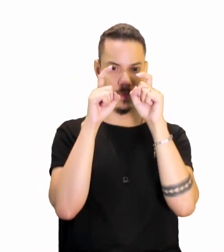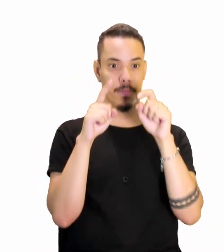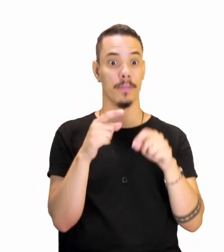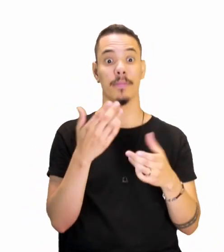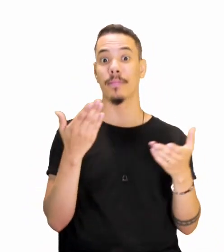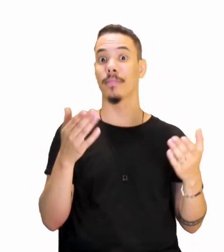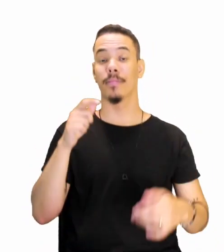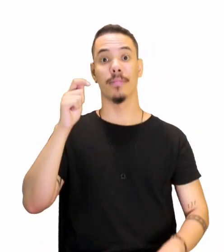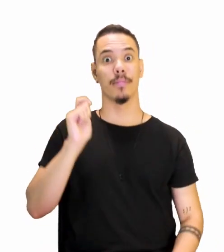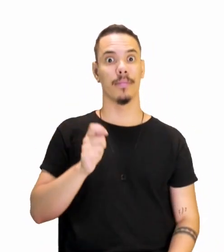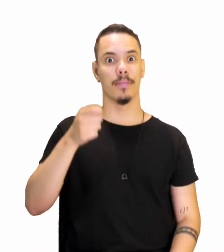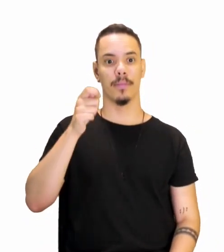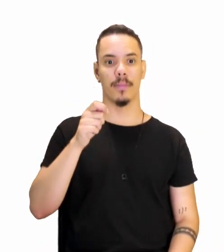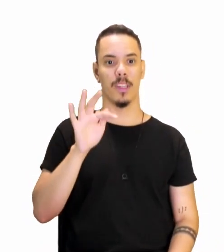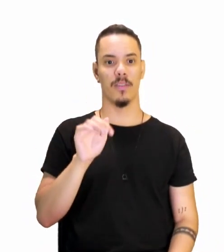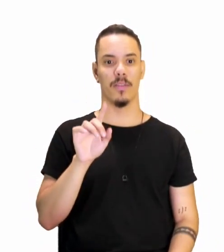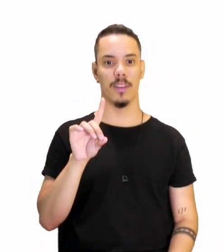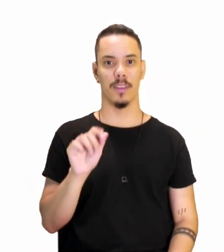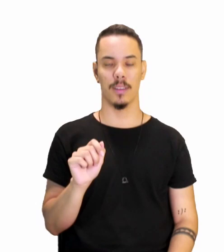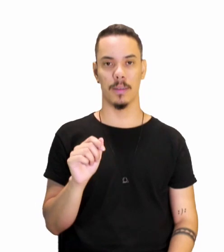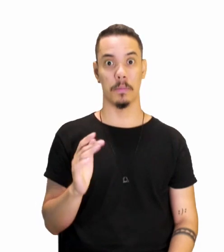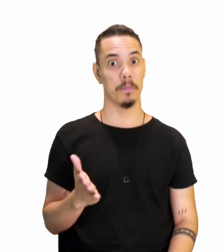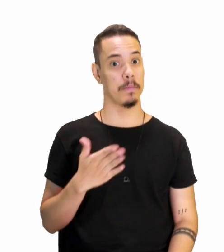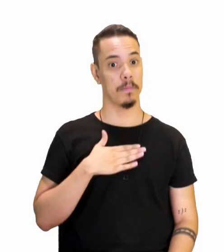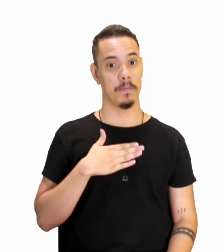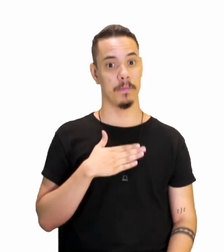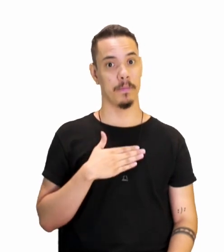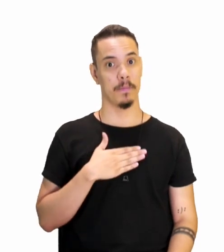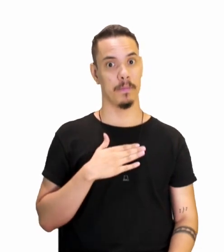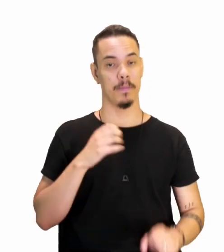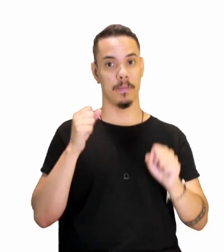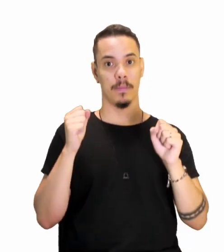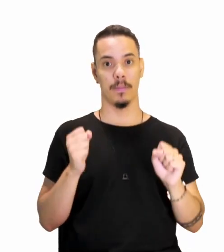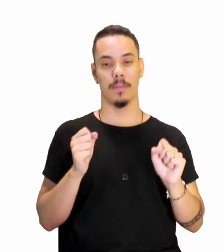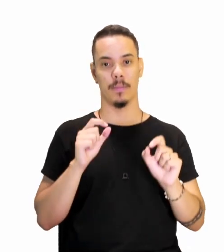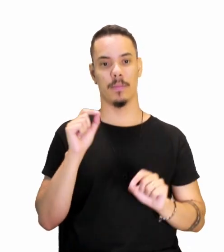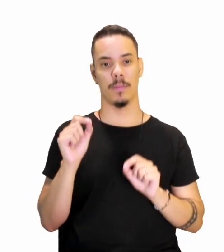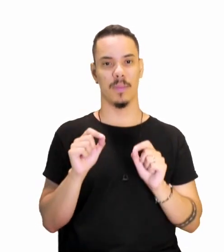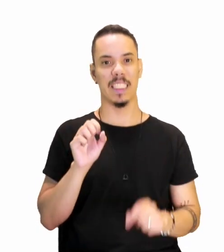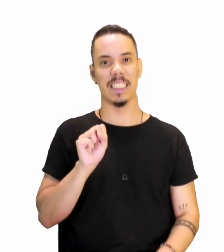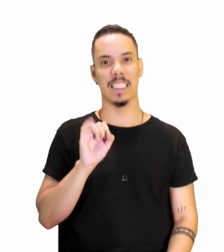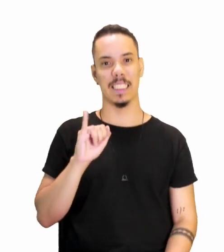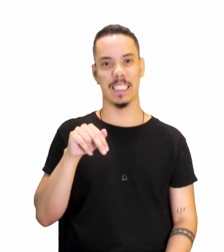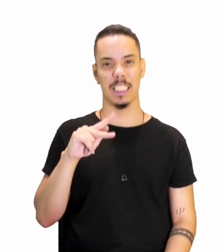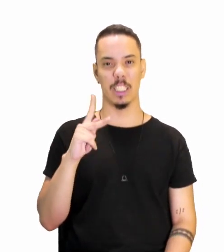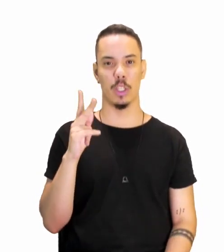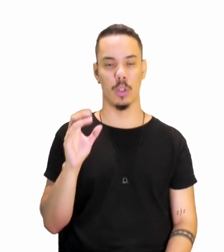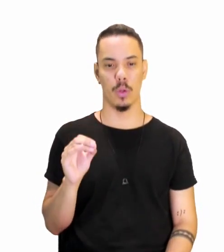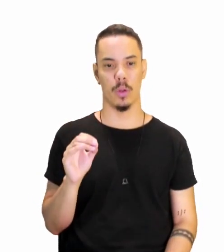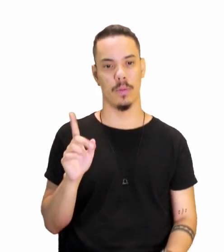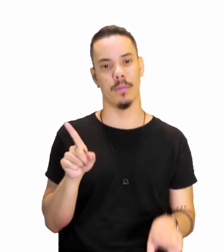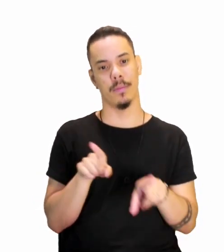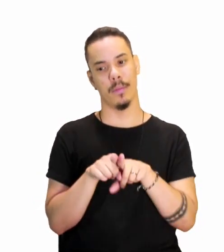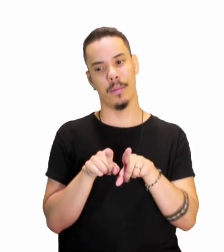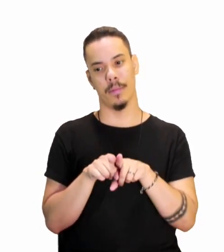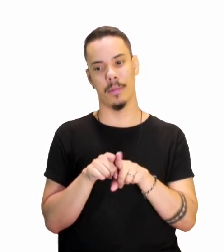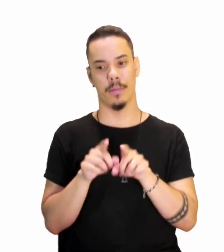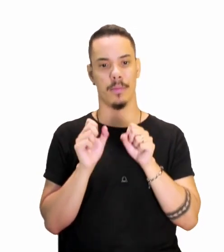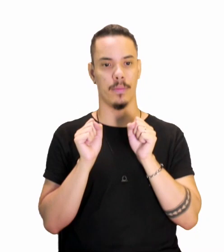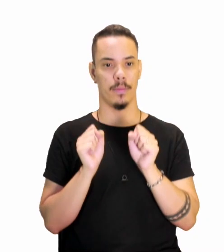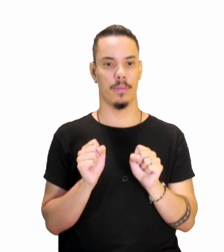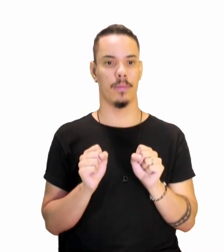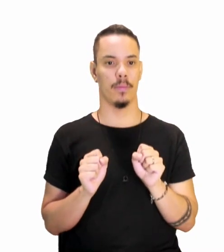fada? A fadinha que vem para mim pode ser aquela a Sininho, mas também pode ser